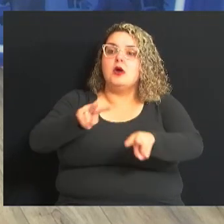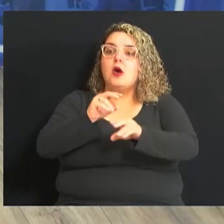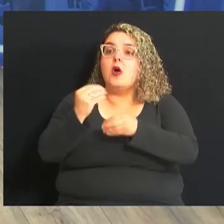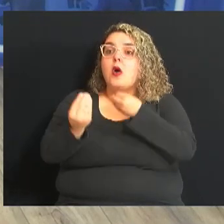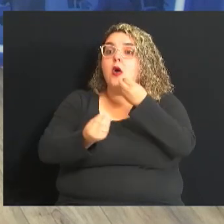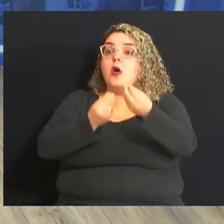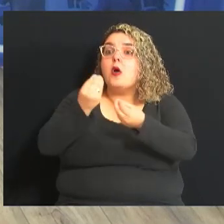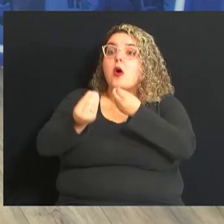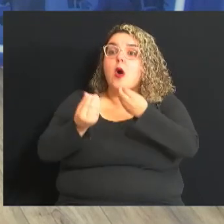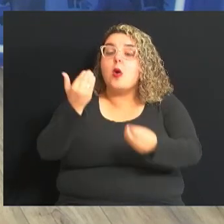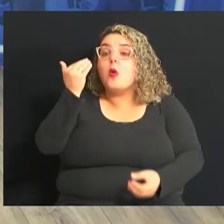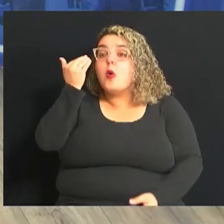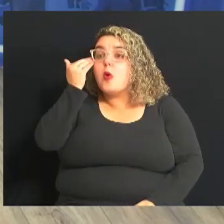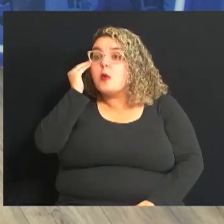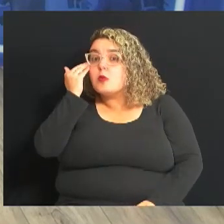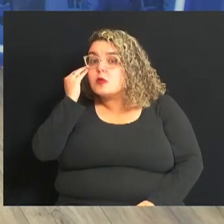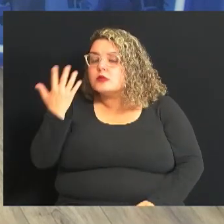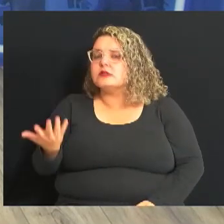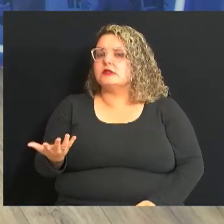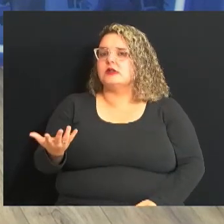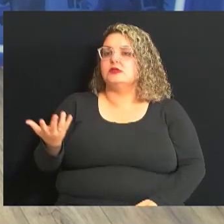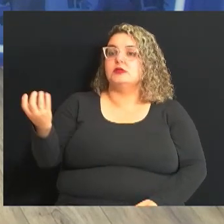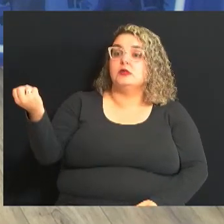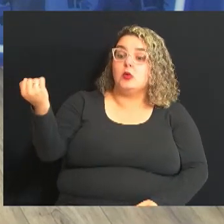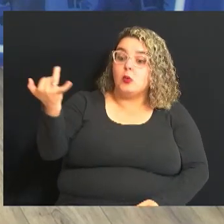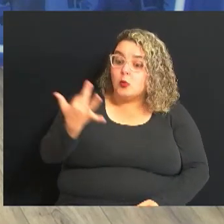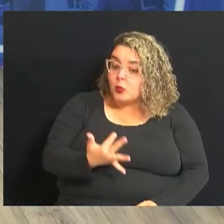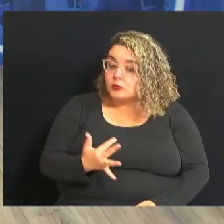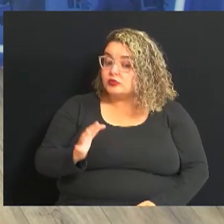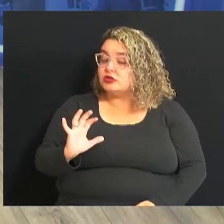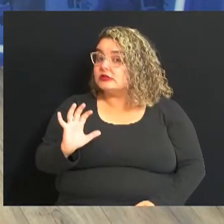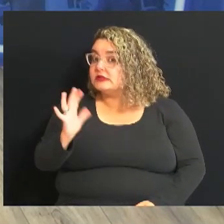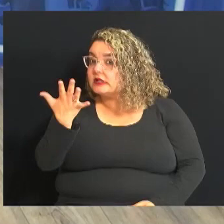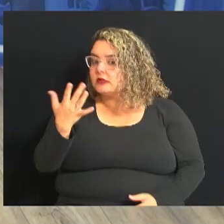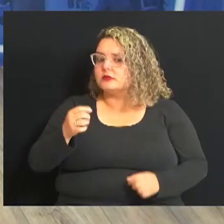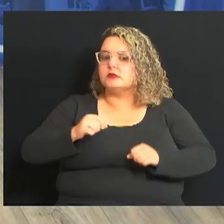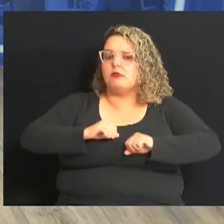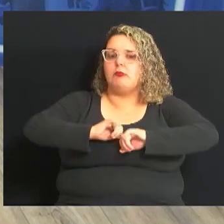você entende a quantidade de casos que está sendo divulgados?